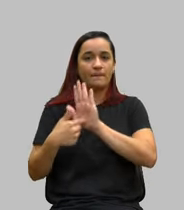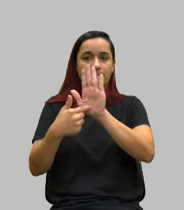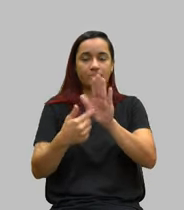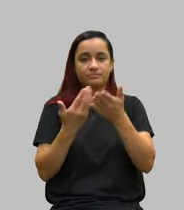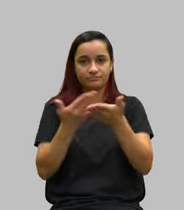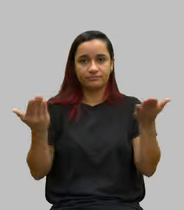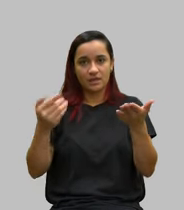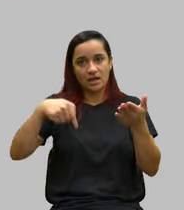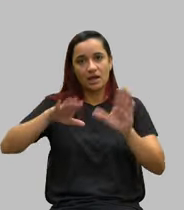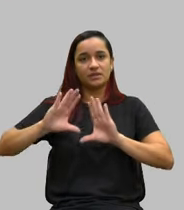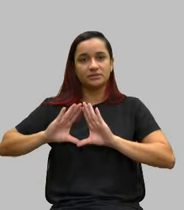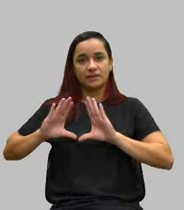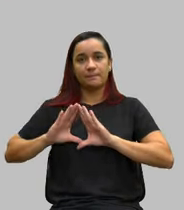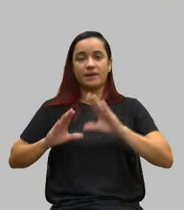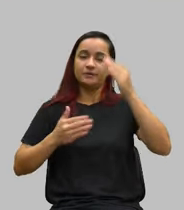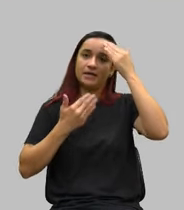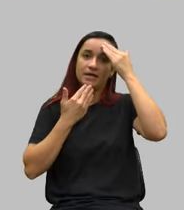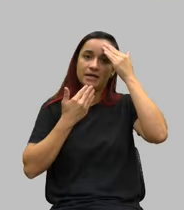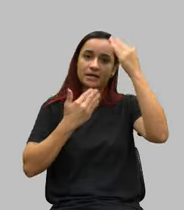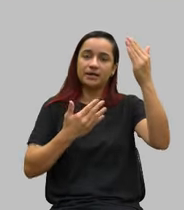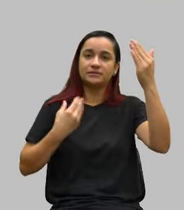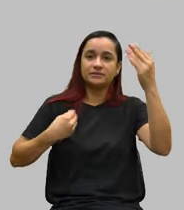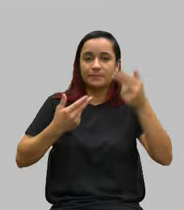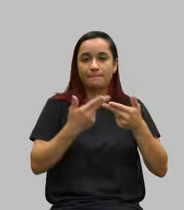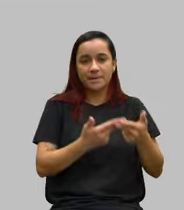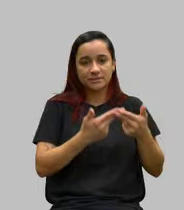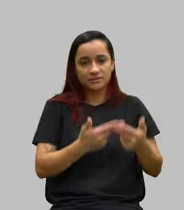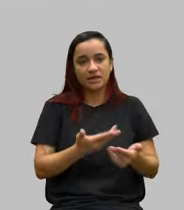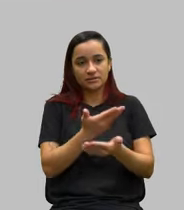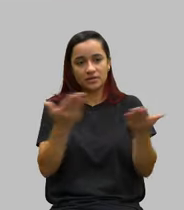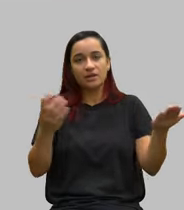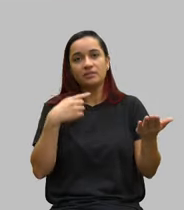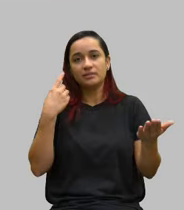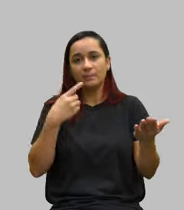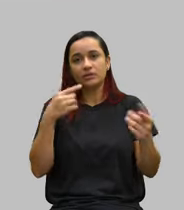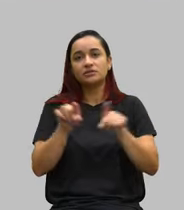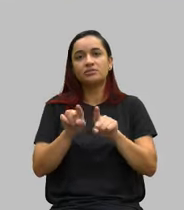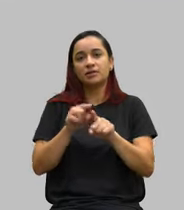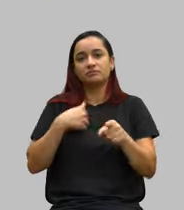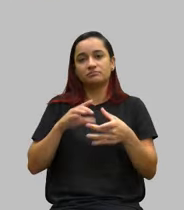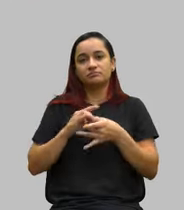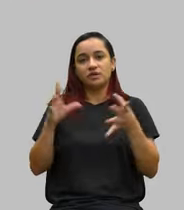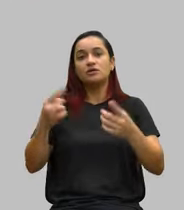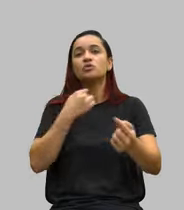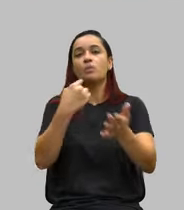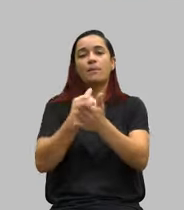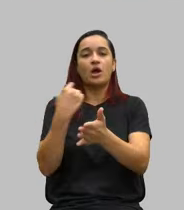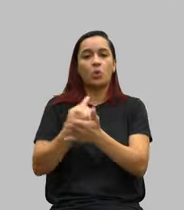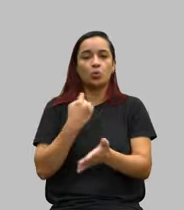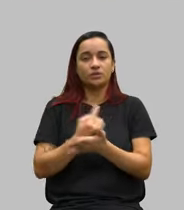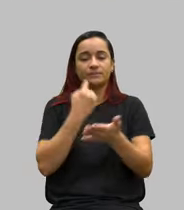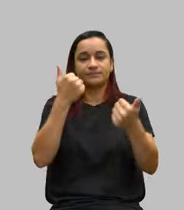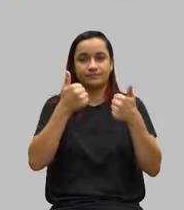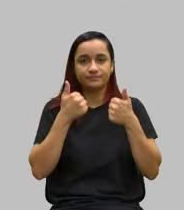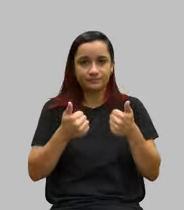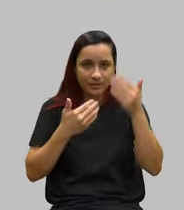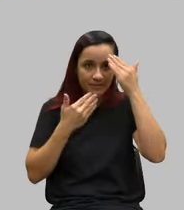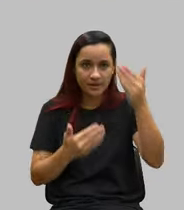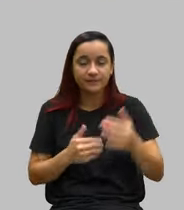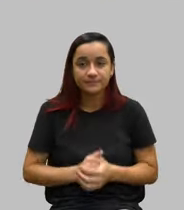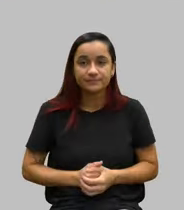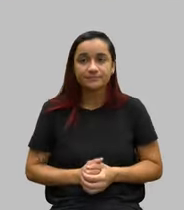Assembleia agradecendo a paciência dos deputados e e me colocando à disposição para as perguntas Obrigado Deputado agradecemos as